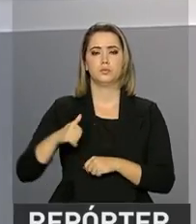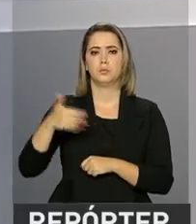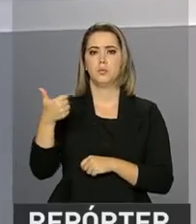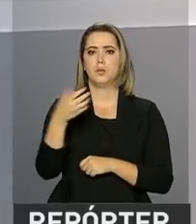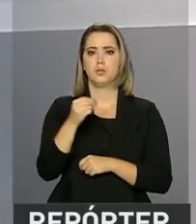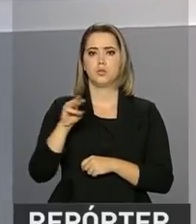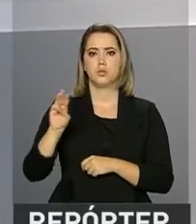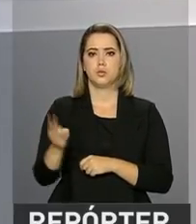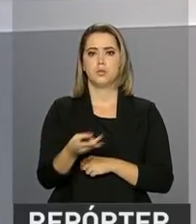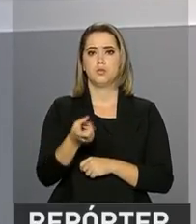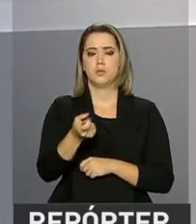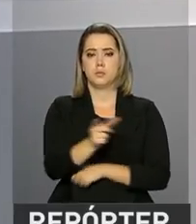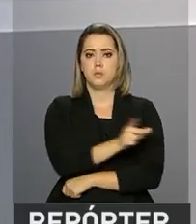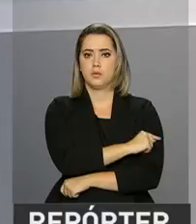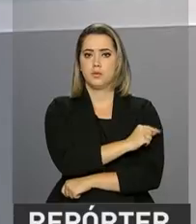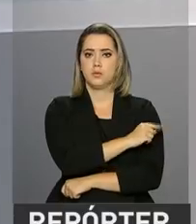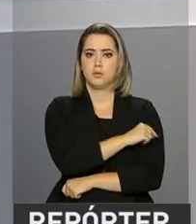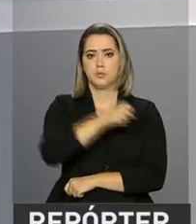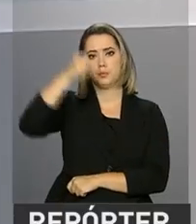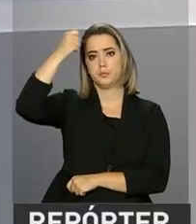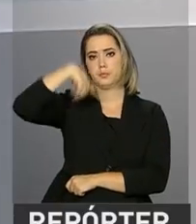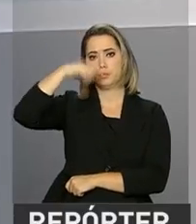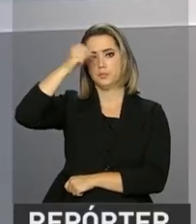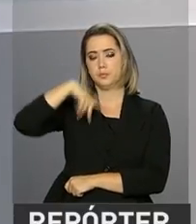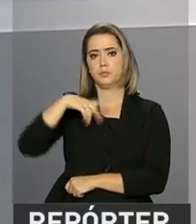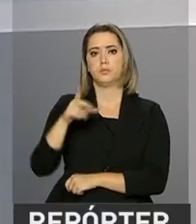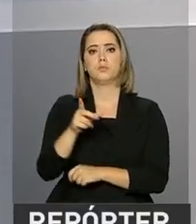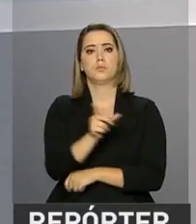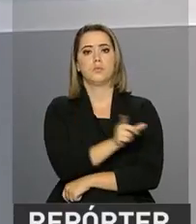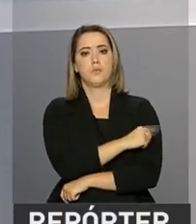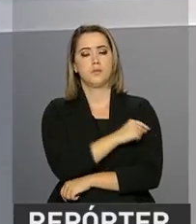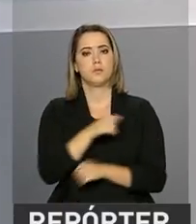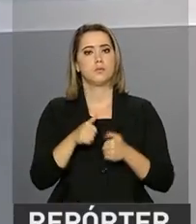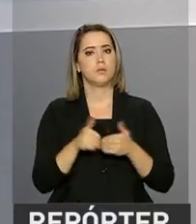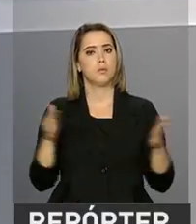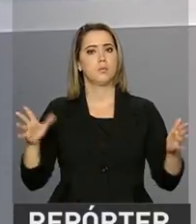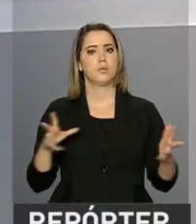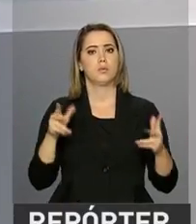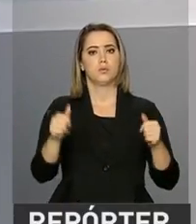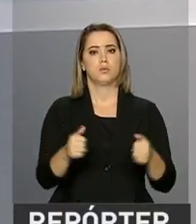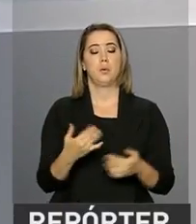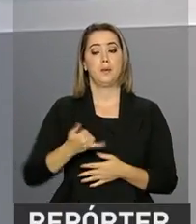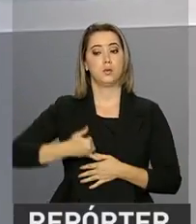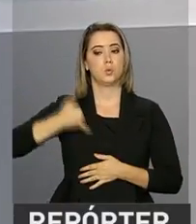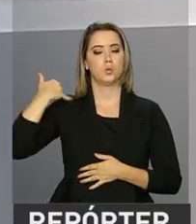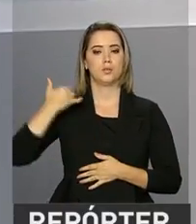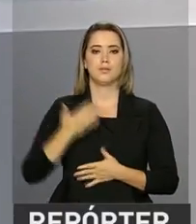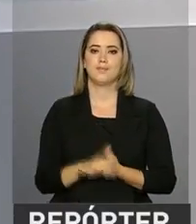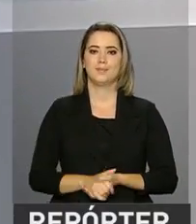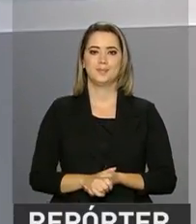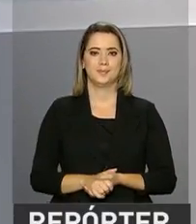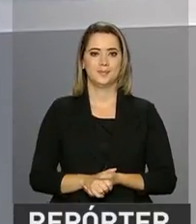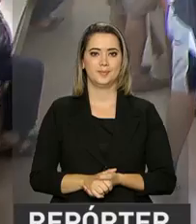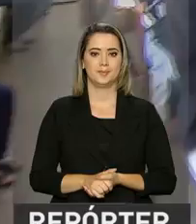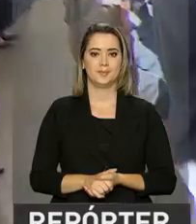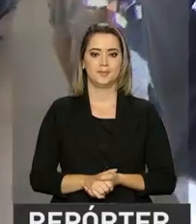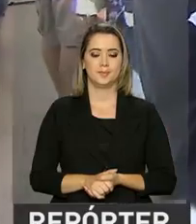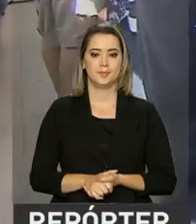10 milhões de doses de vacina contra a gripe a vacinação foi ampliada para todas as faixas etárias